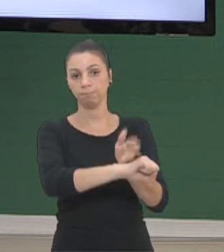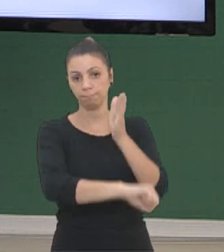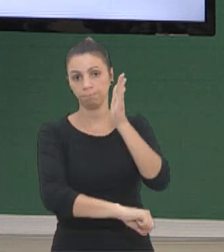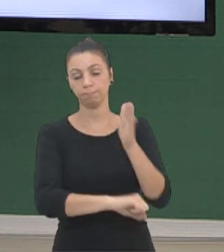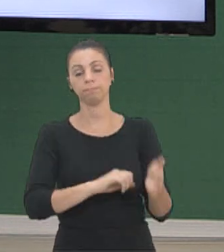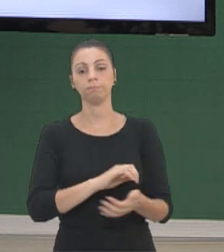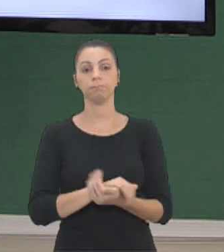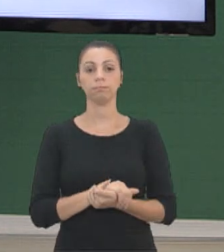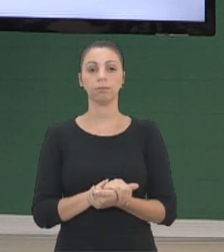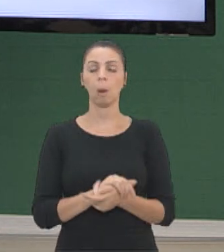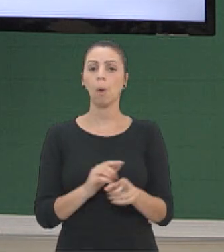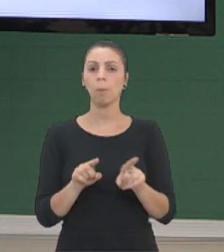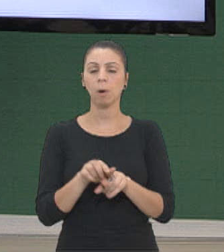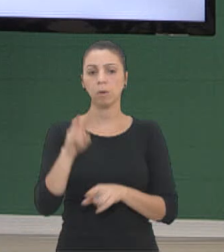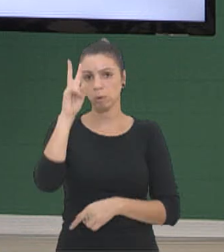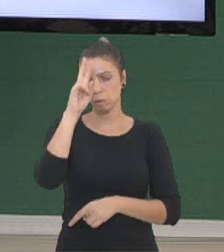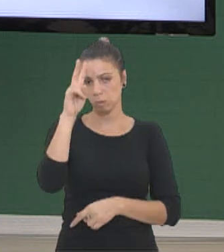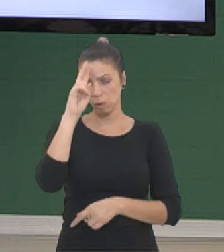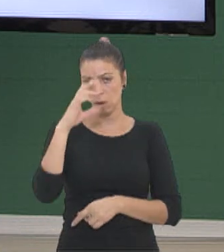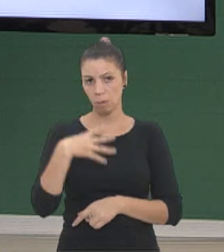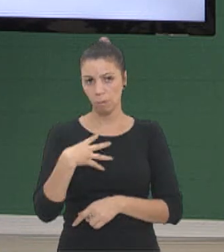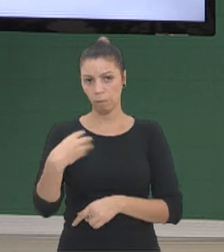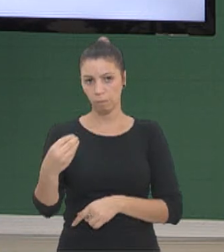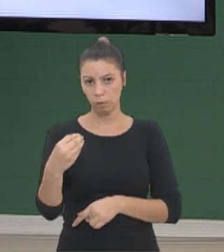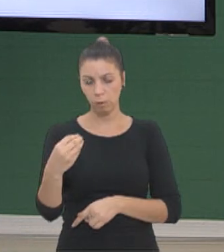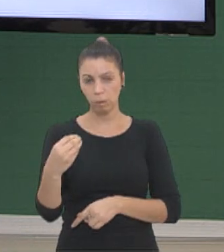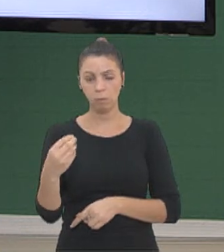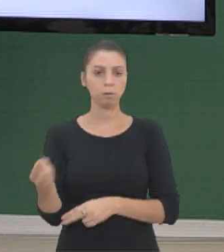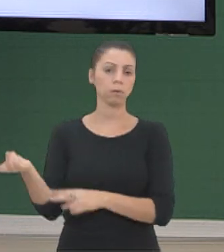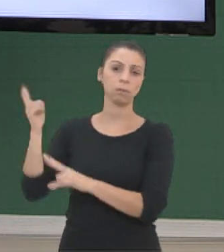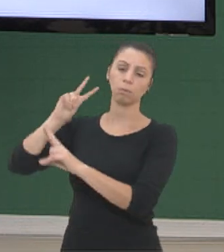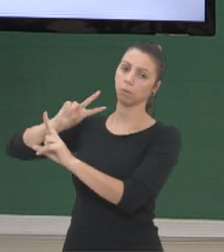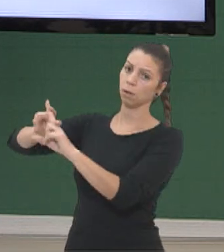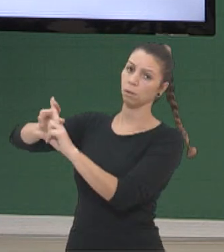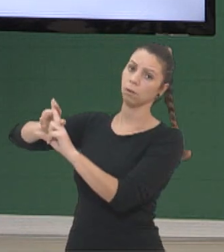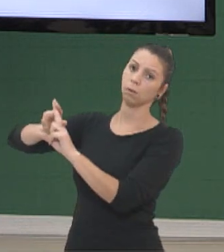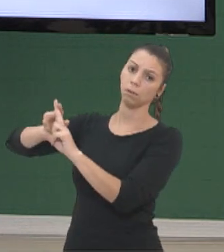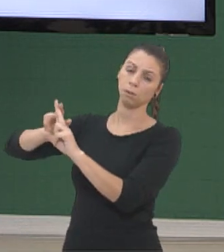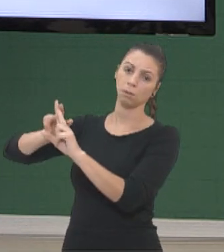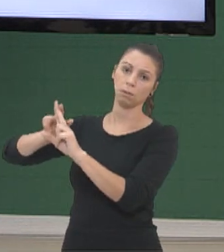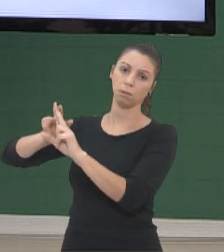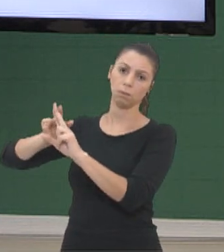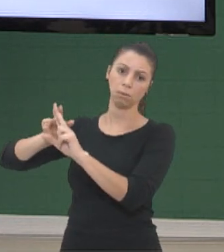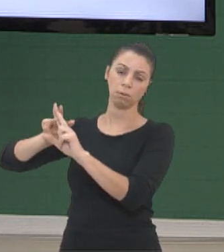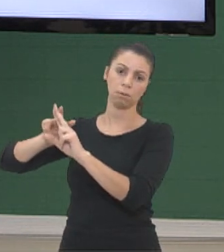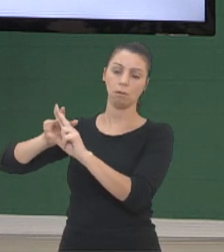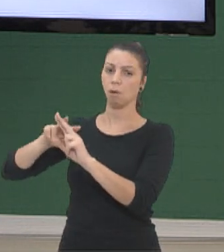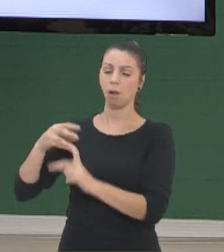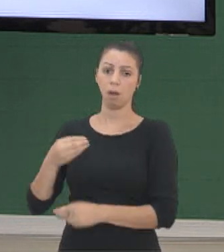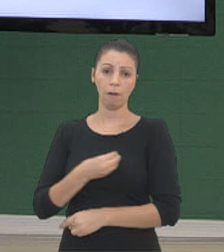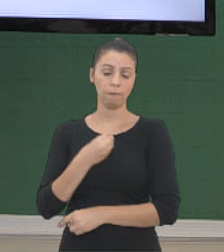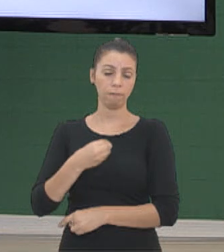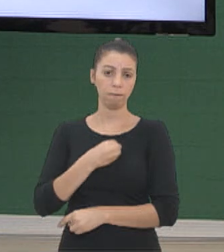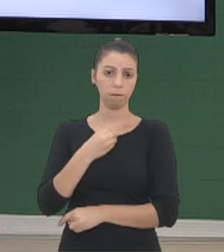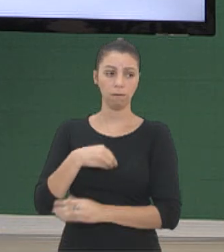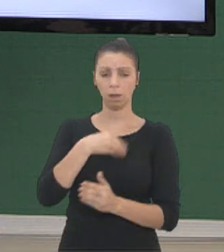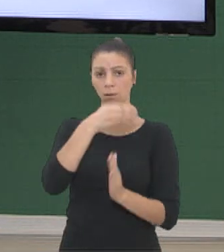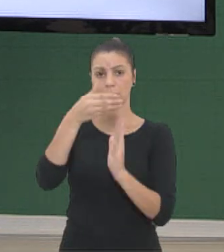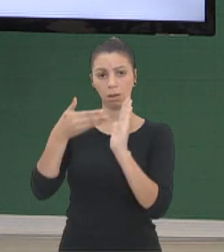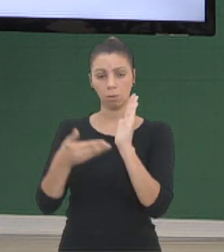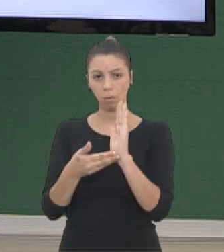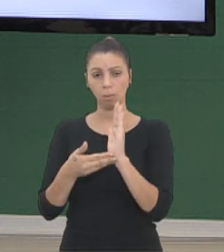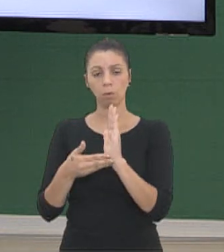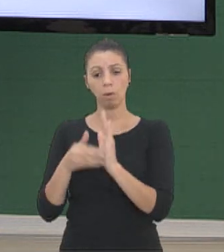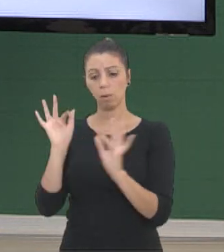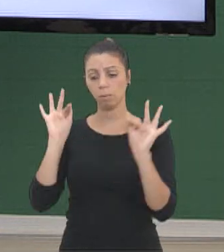uma história bem interessante em relação ao filho deles, que parece que ficou preso numa masmorra praticamente durante toda a sua vida. E depois, lá no finalzinho,